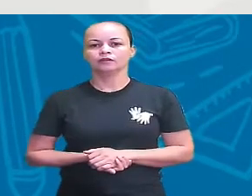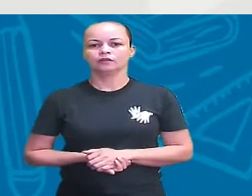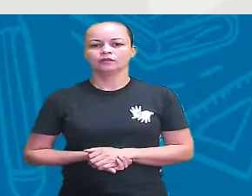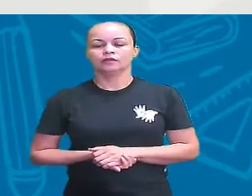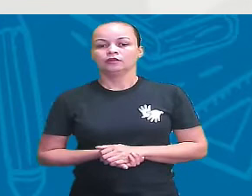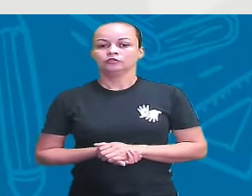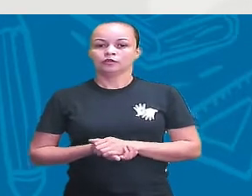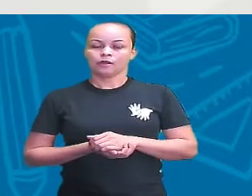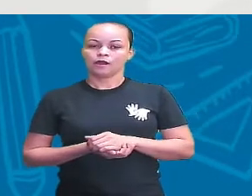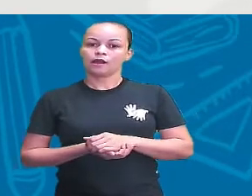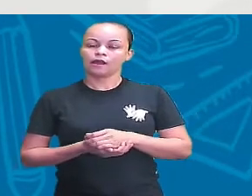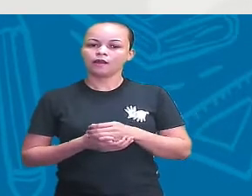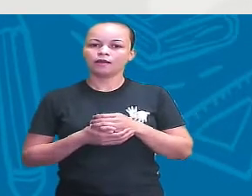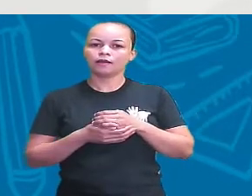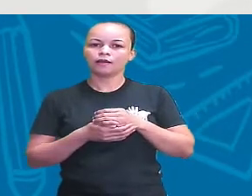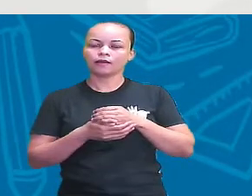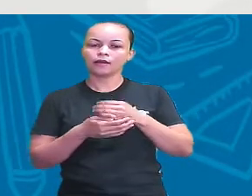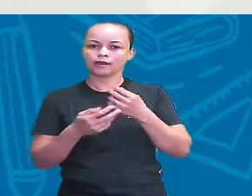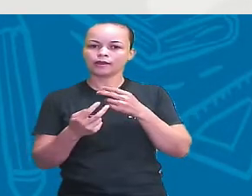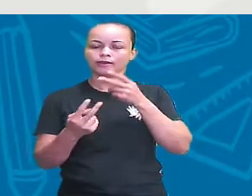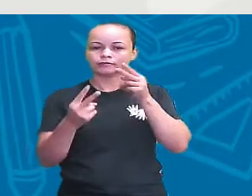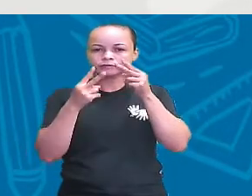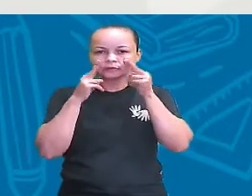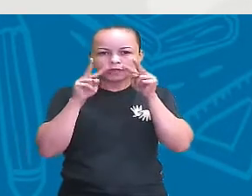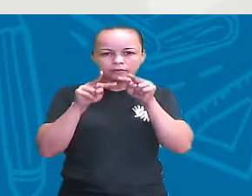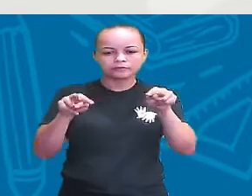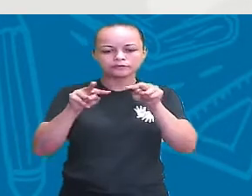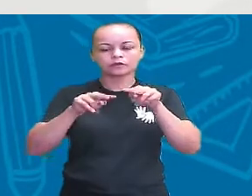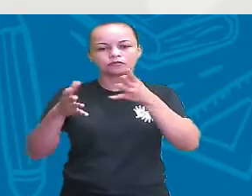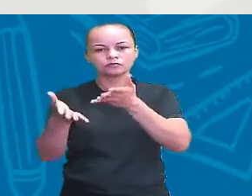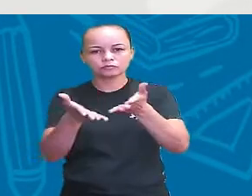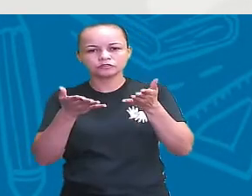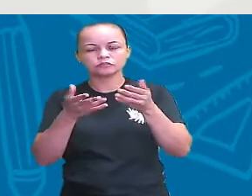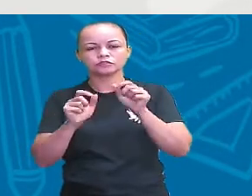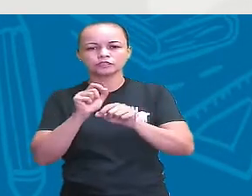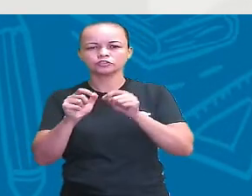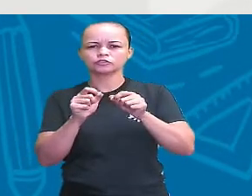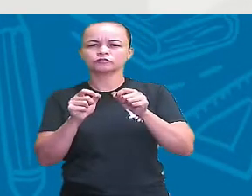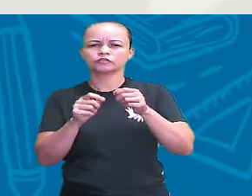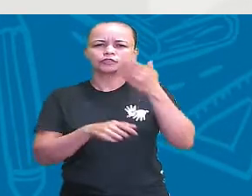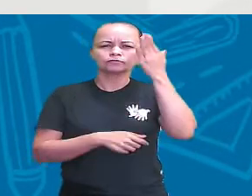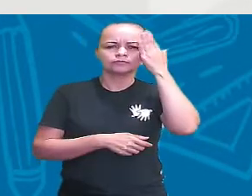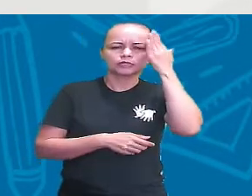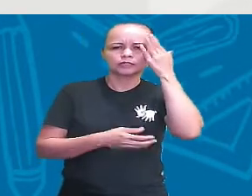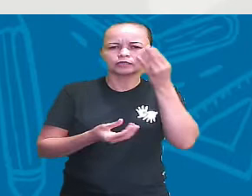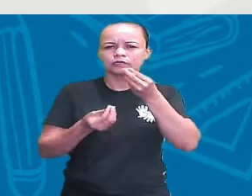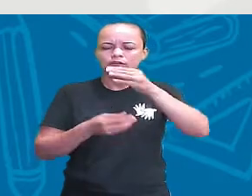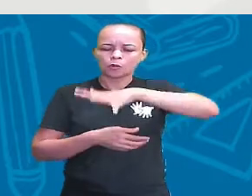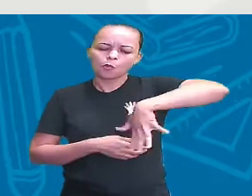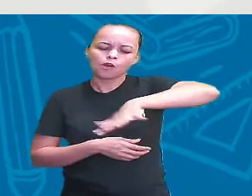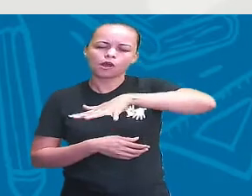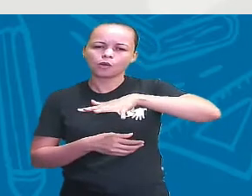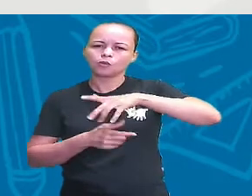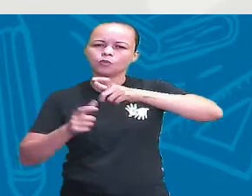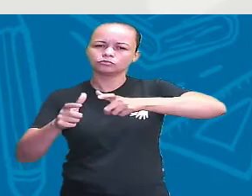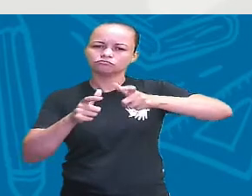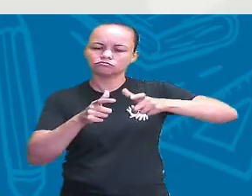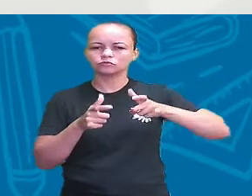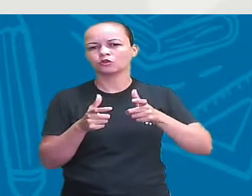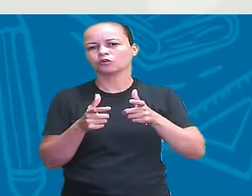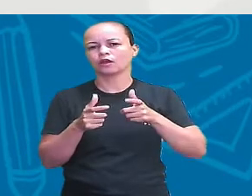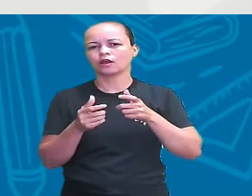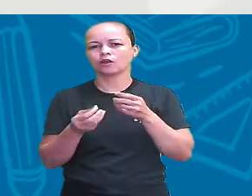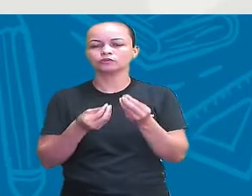de vocês é que vocês possam se apropriar desses saberes de tal maneira que você possa ter um ambiente